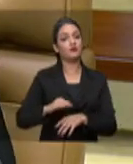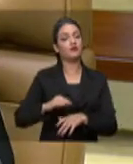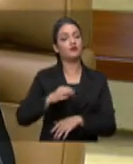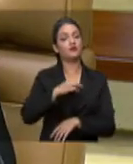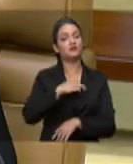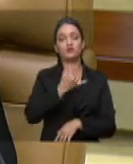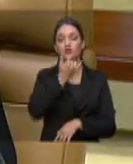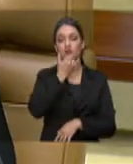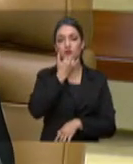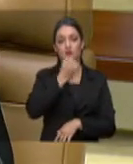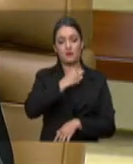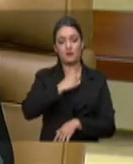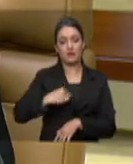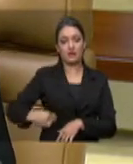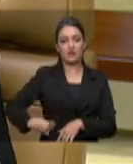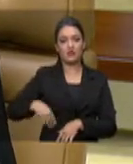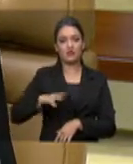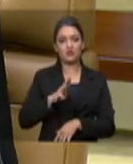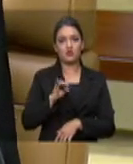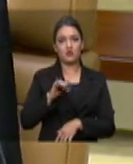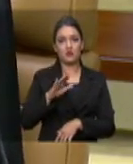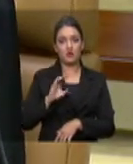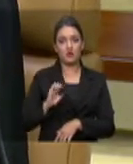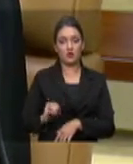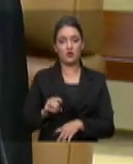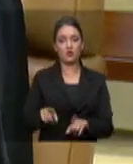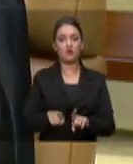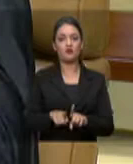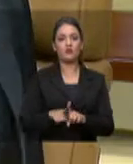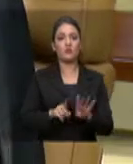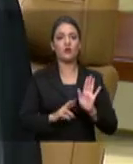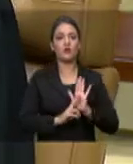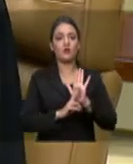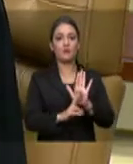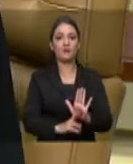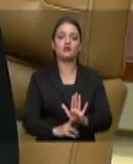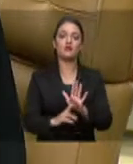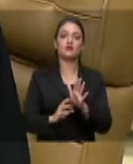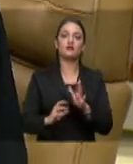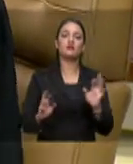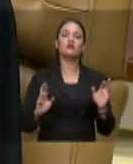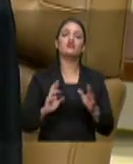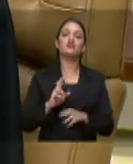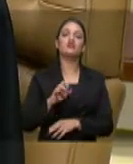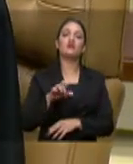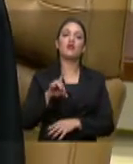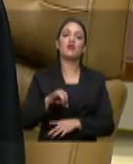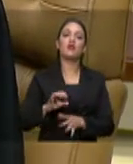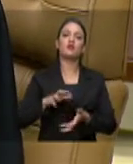representante do autor, Rede Sustentabilidade, e representante do Amicus Curiae